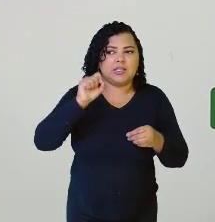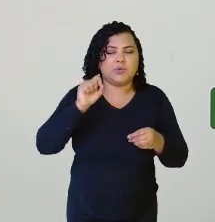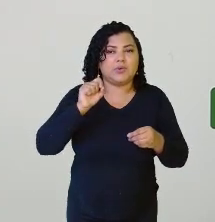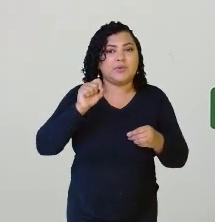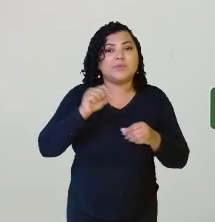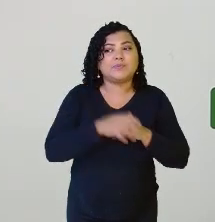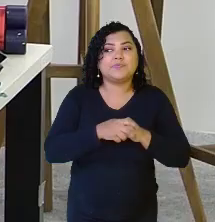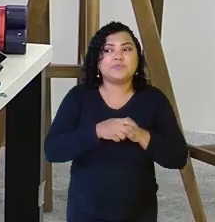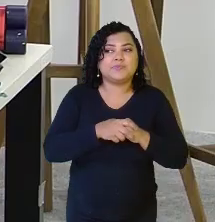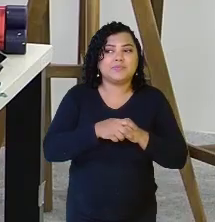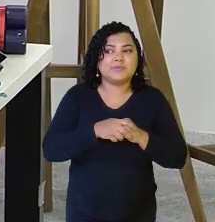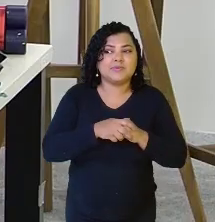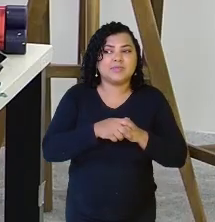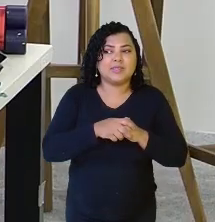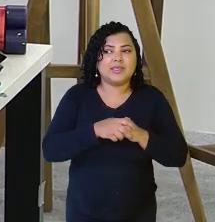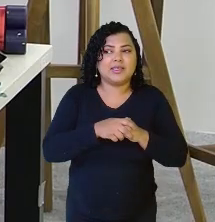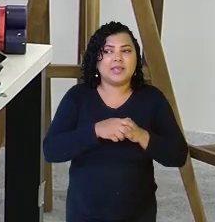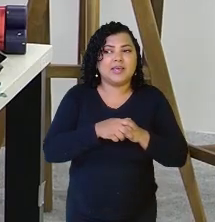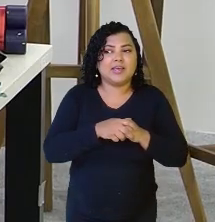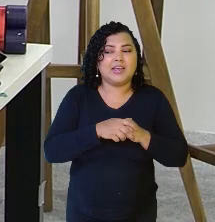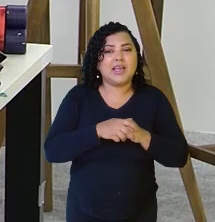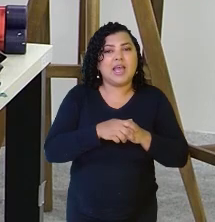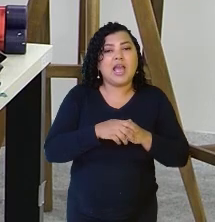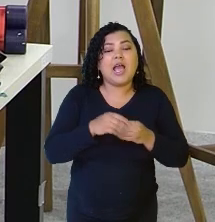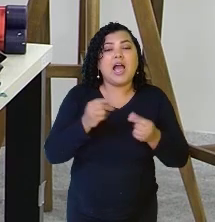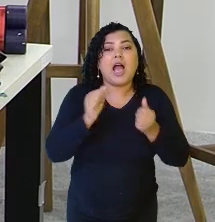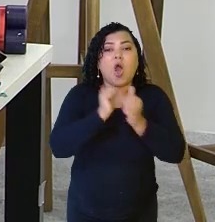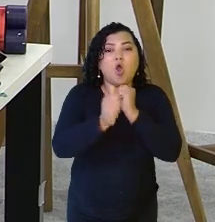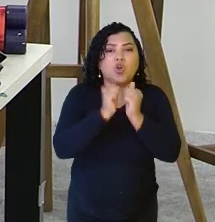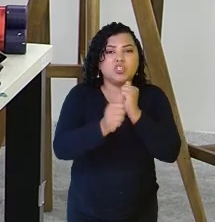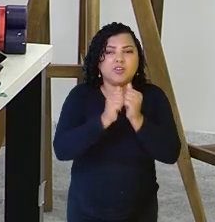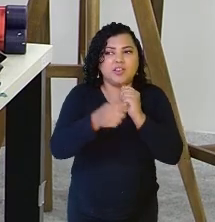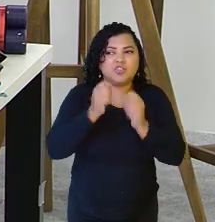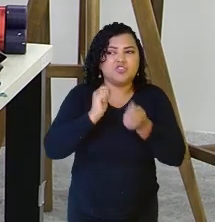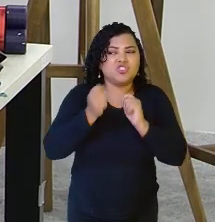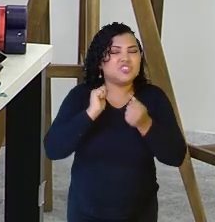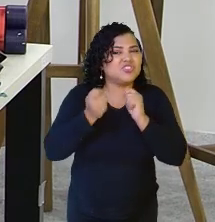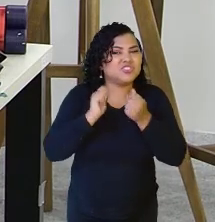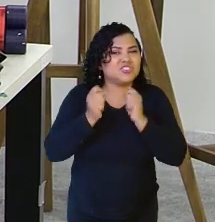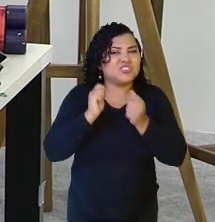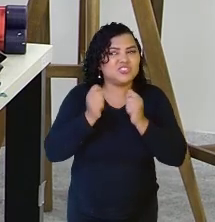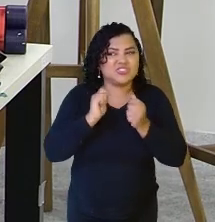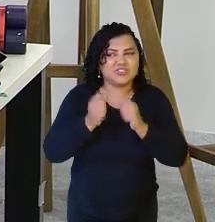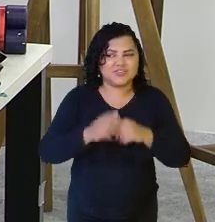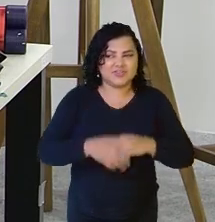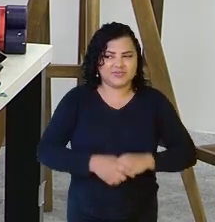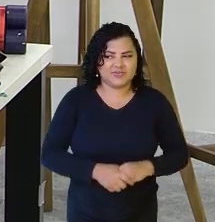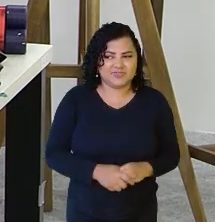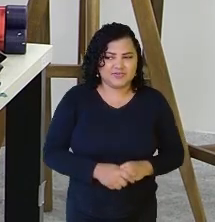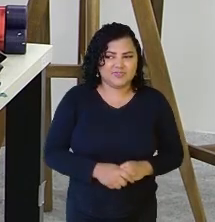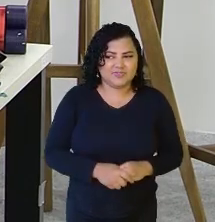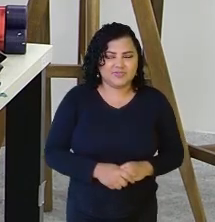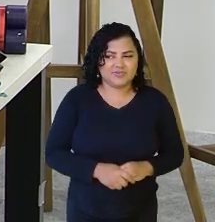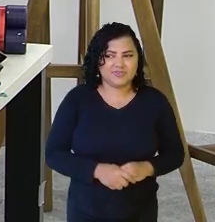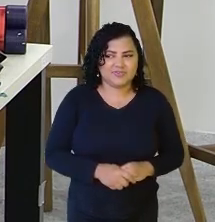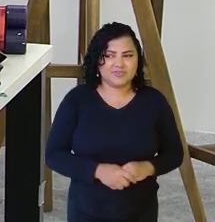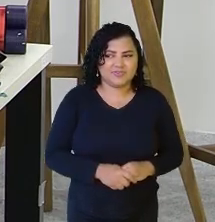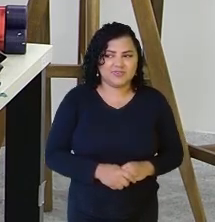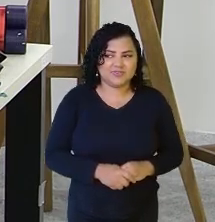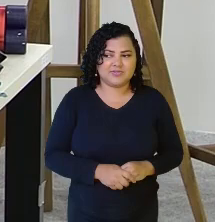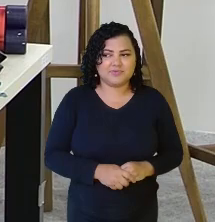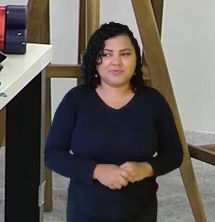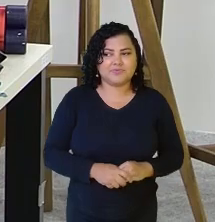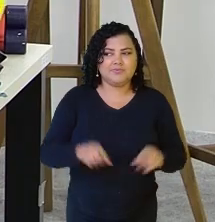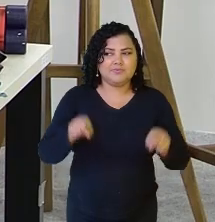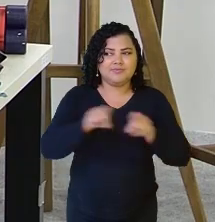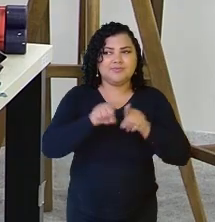fermentado, ele colocou arroz. Então, olha o som que legal que fica. né? Então, as maracas. Nós